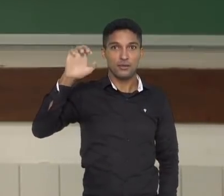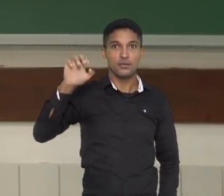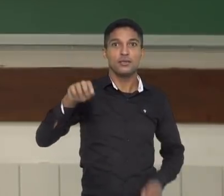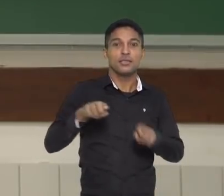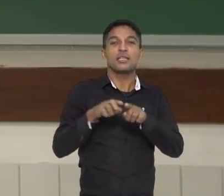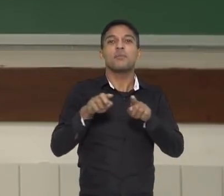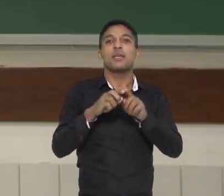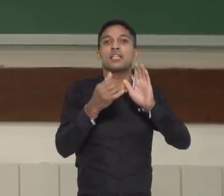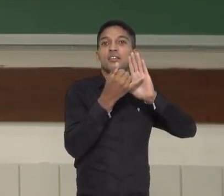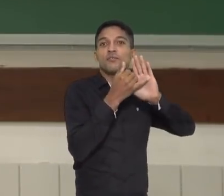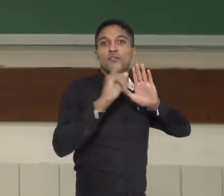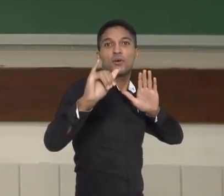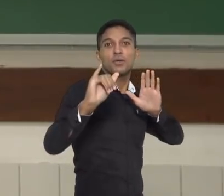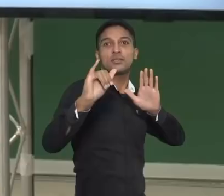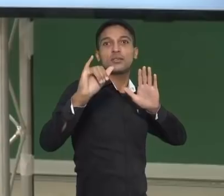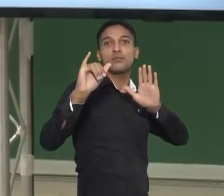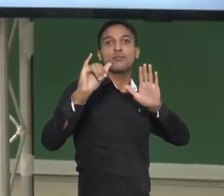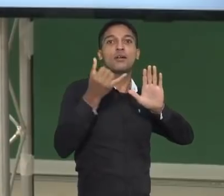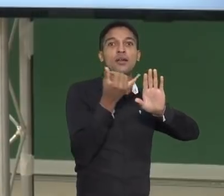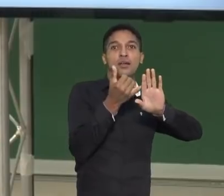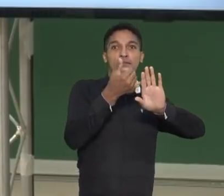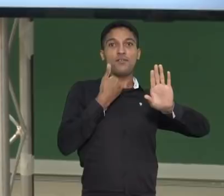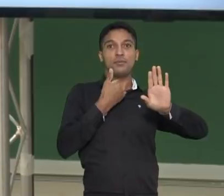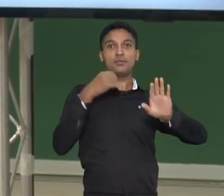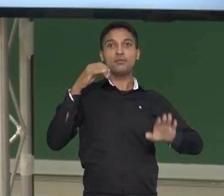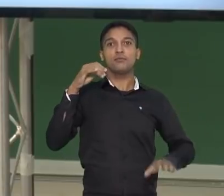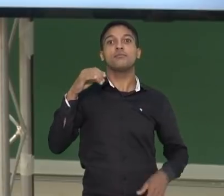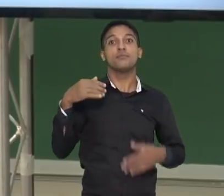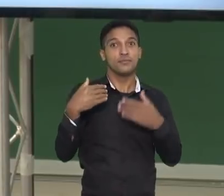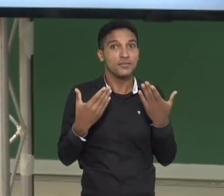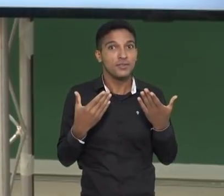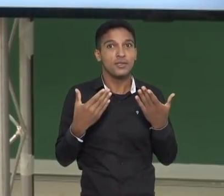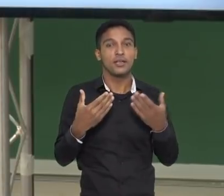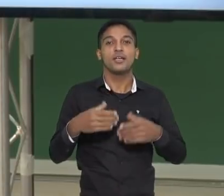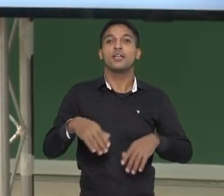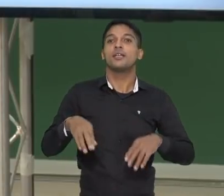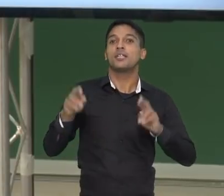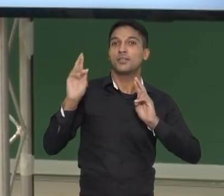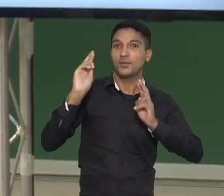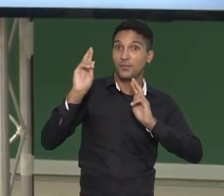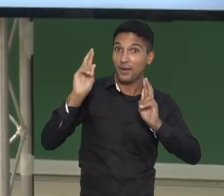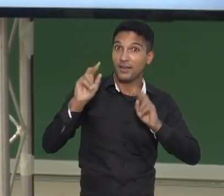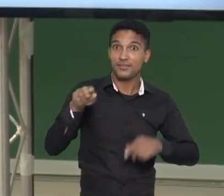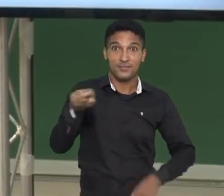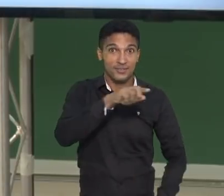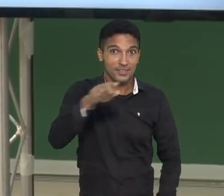direto. Espero que vocês tenham gostado dessa aula e até em breve.